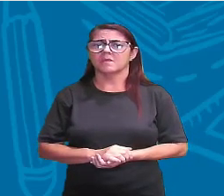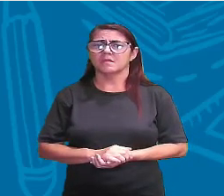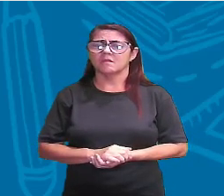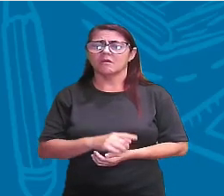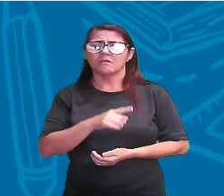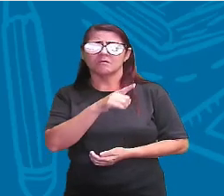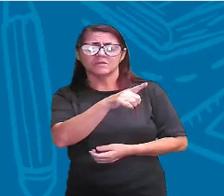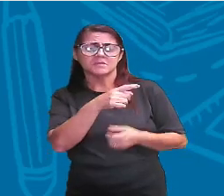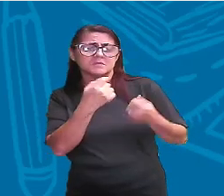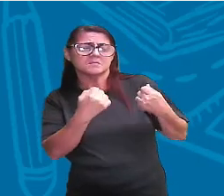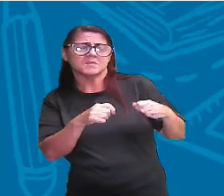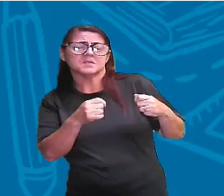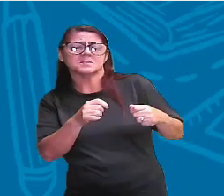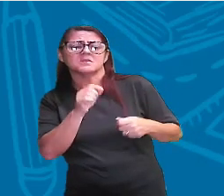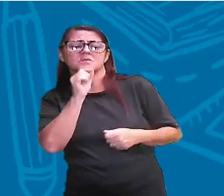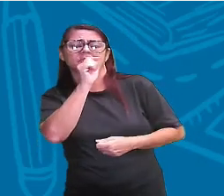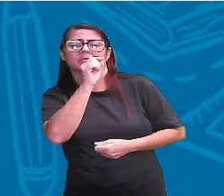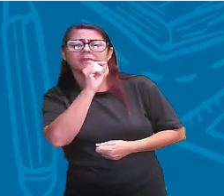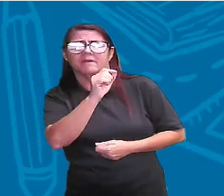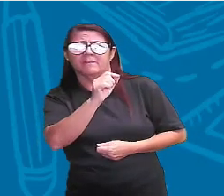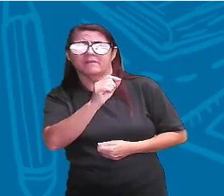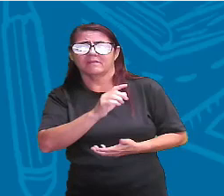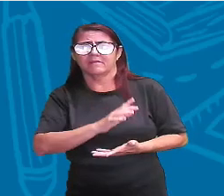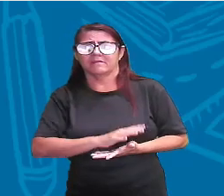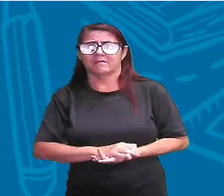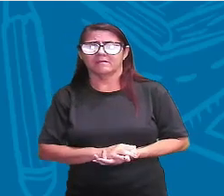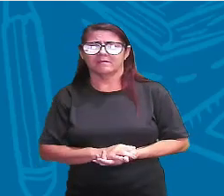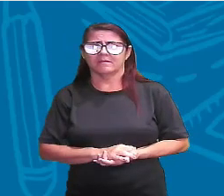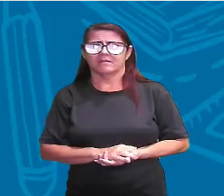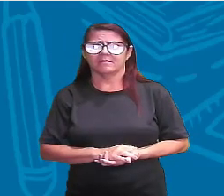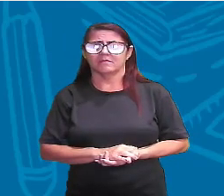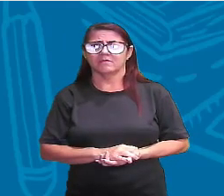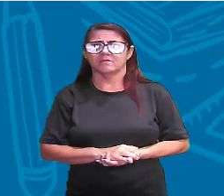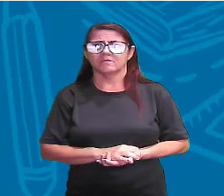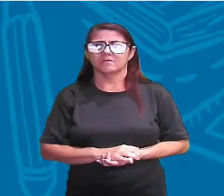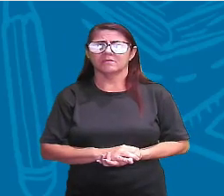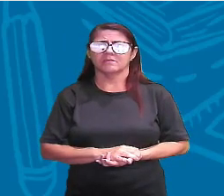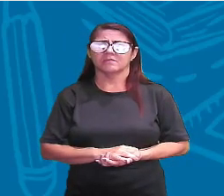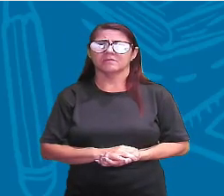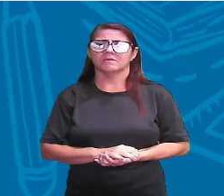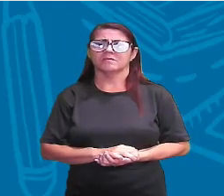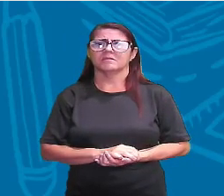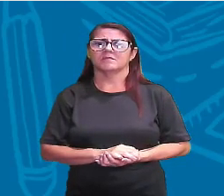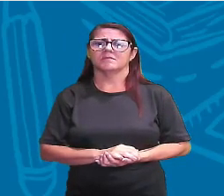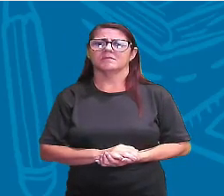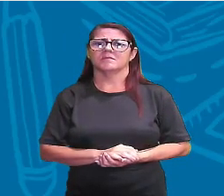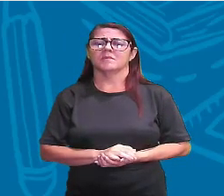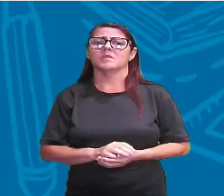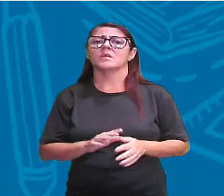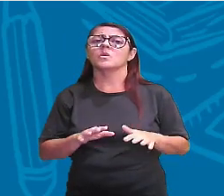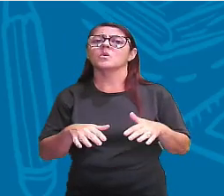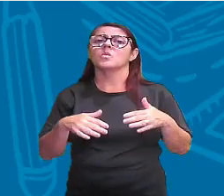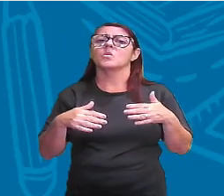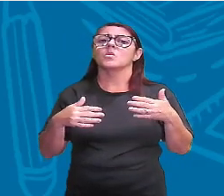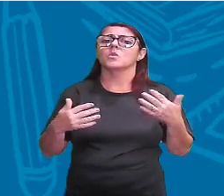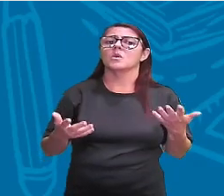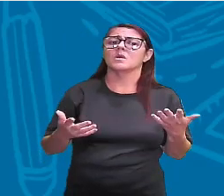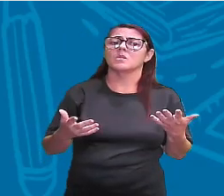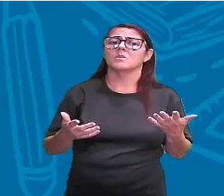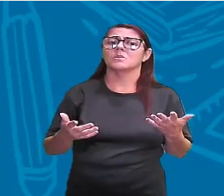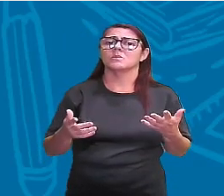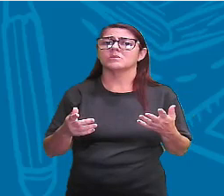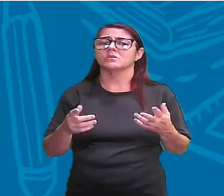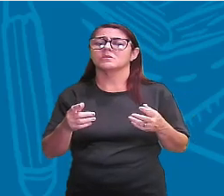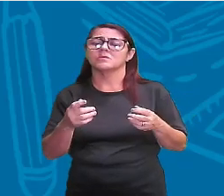você precisa? Which do you need? These ones or that? Qual você precisa? Este